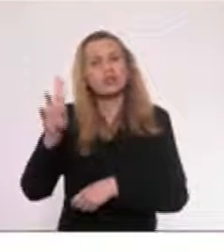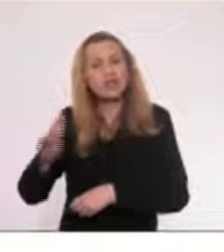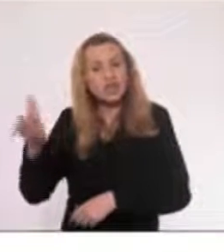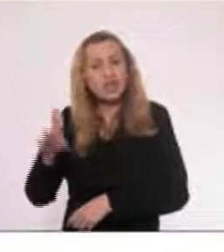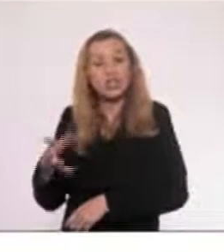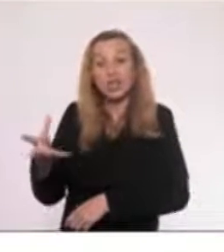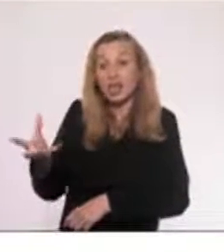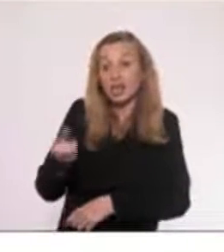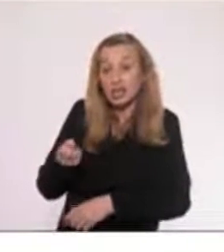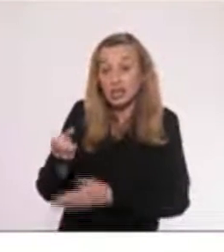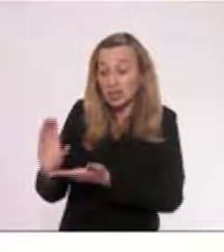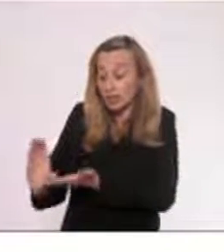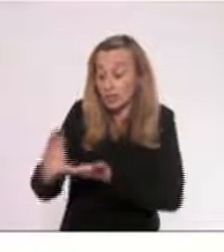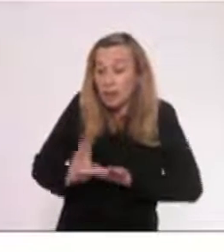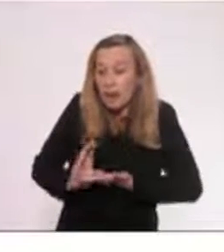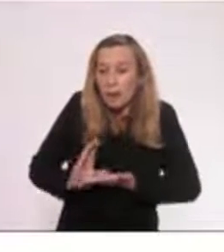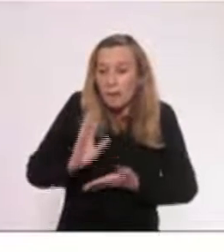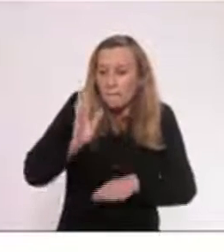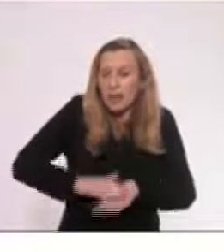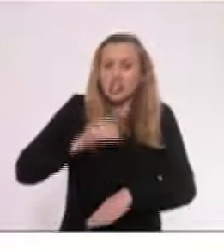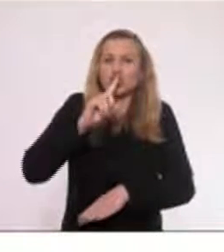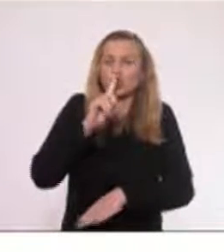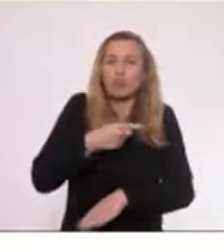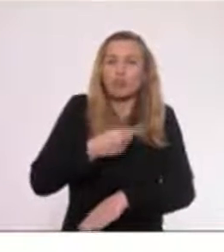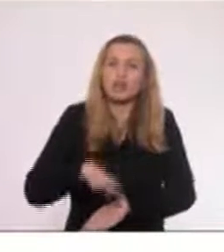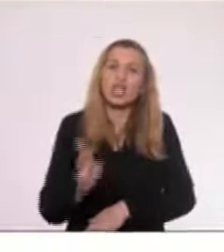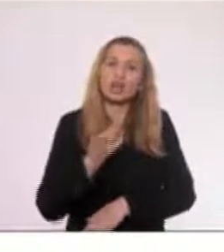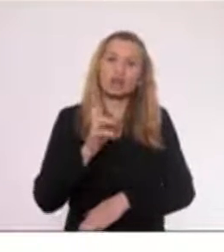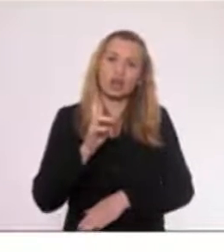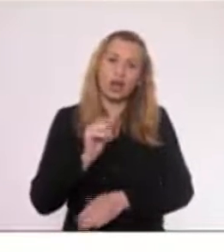recebe mais de R$1 bilhão,